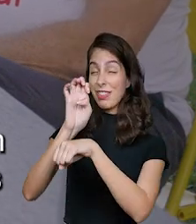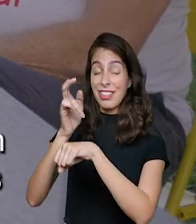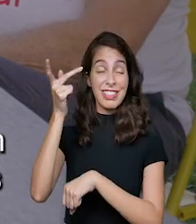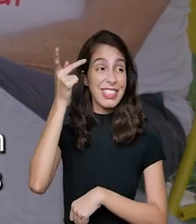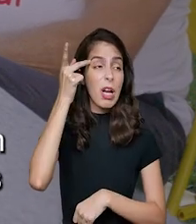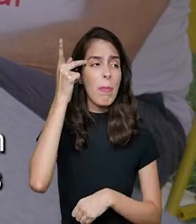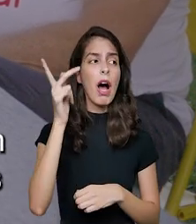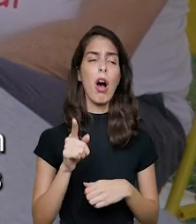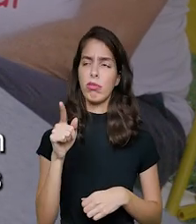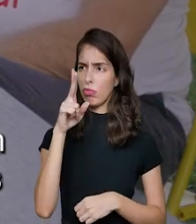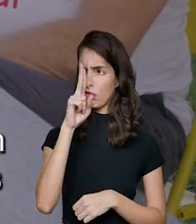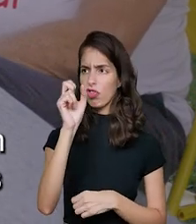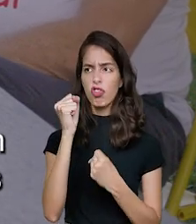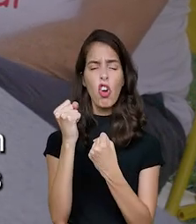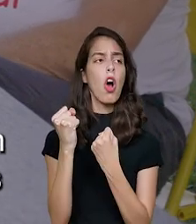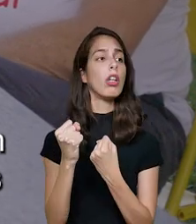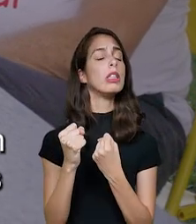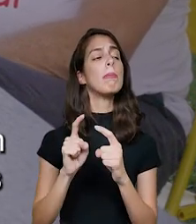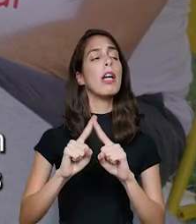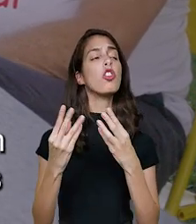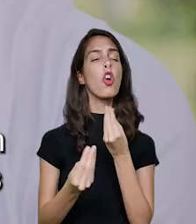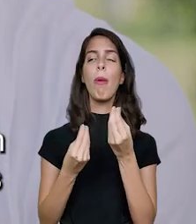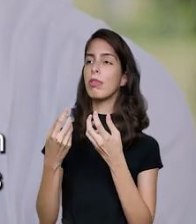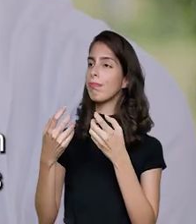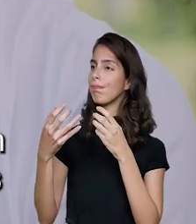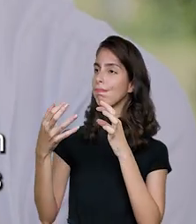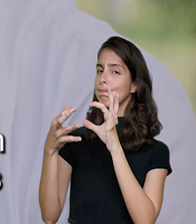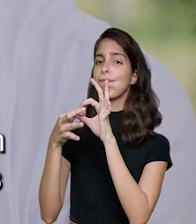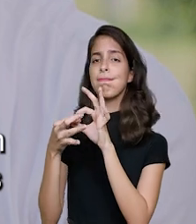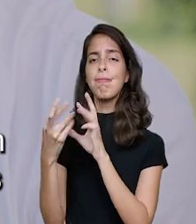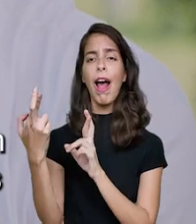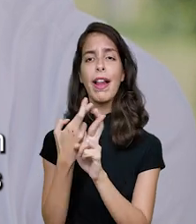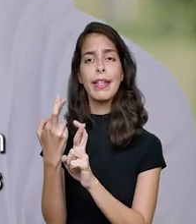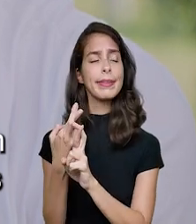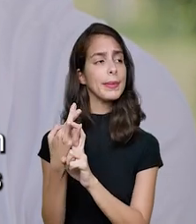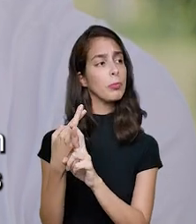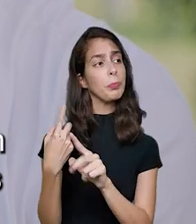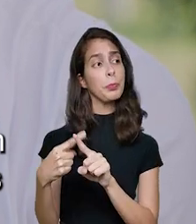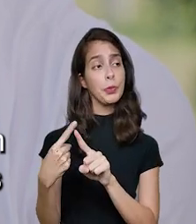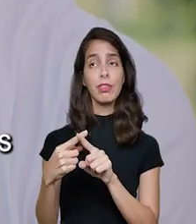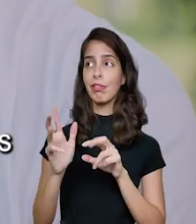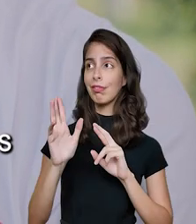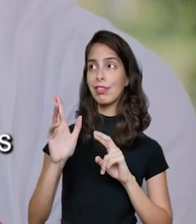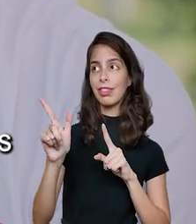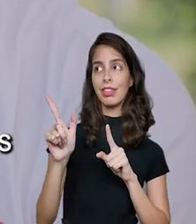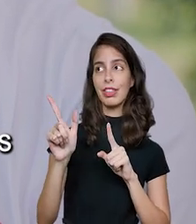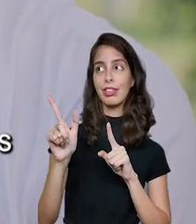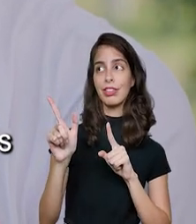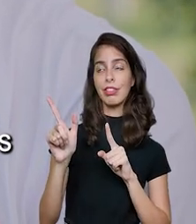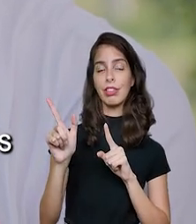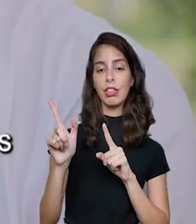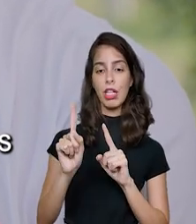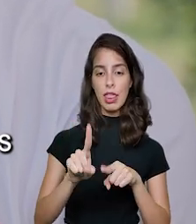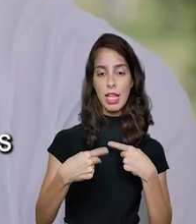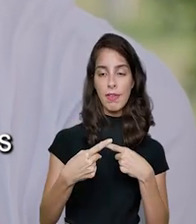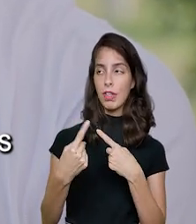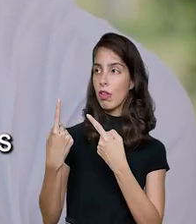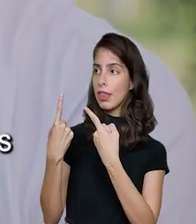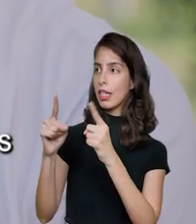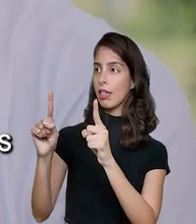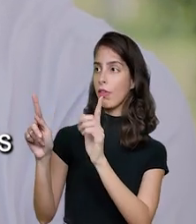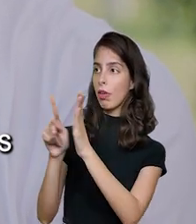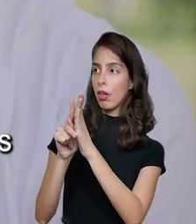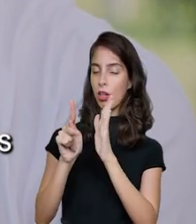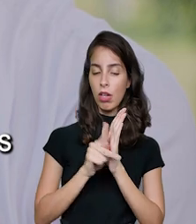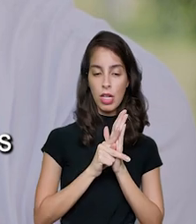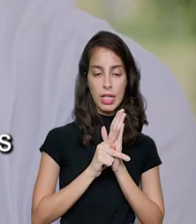como é que a gente se relaciona com esses mundos Tão Diferentes né então Desafios que a rede Federal que todos nós como